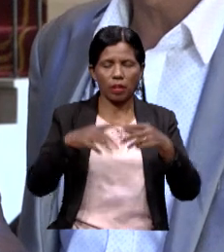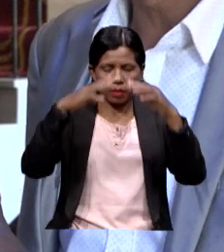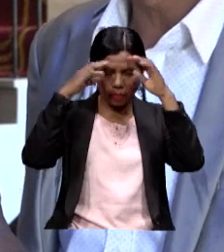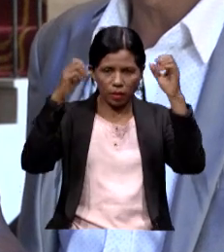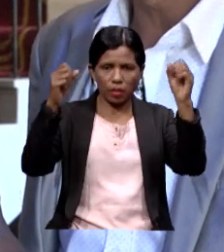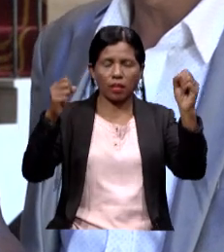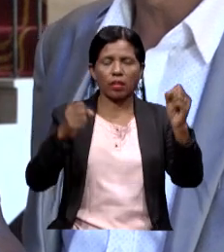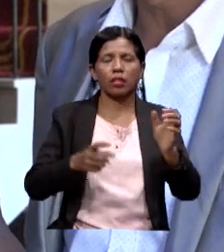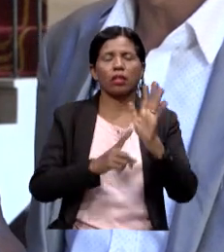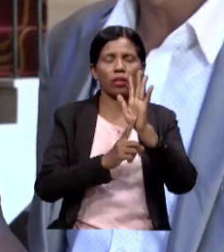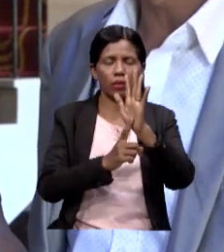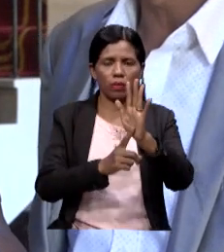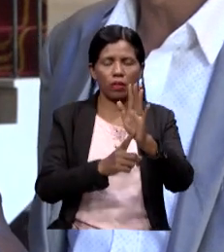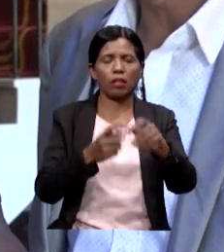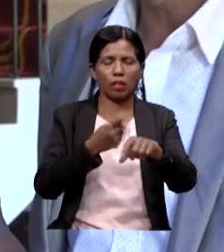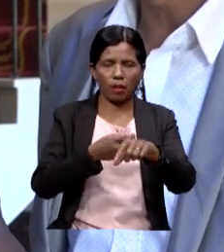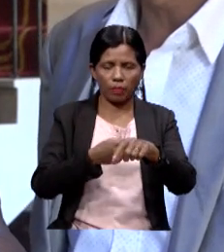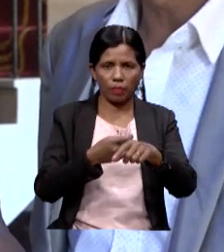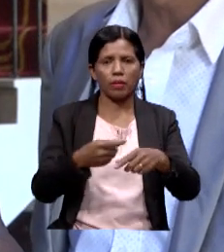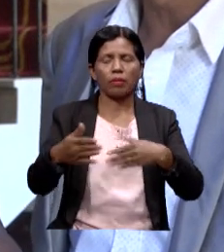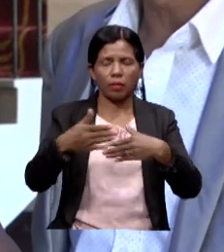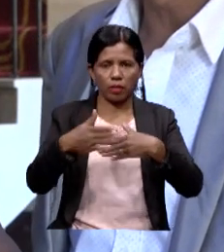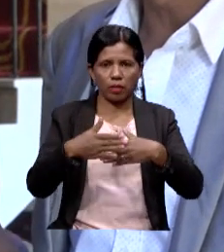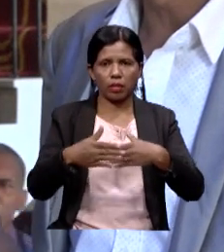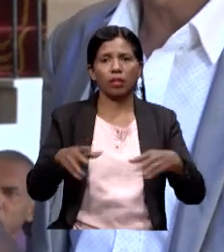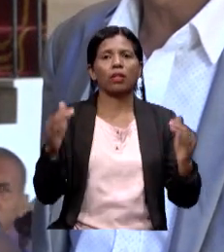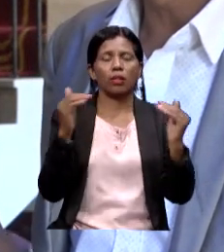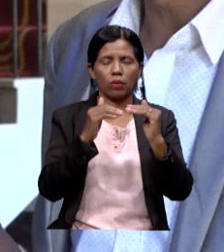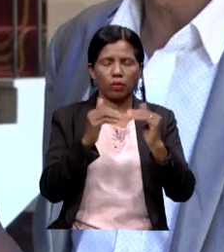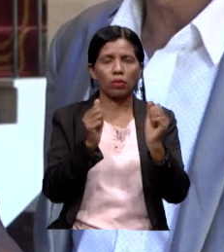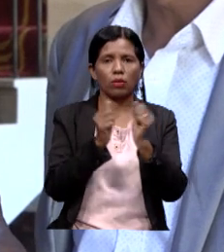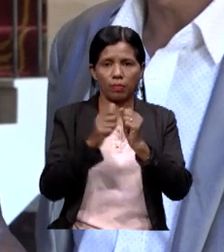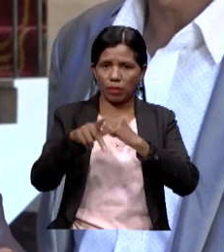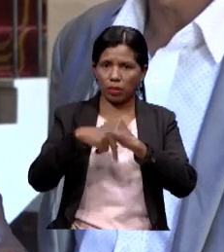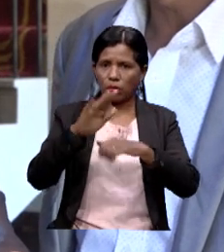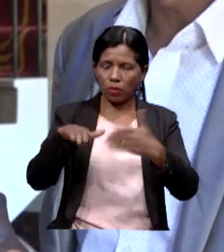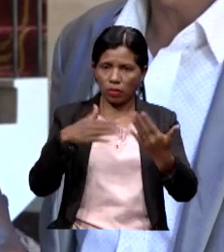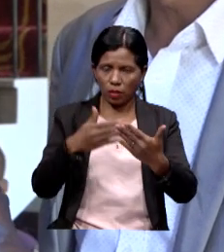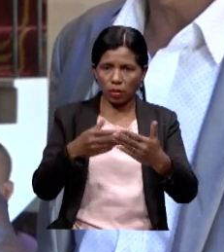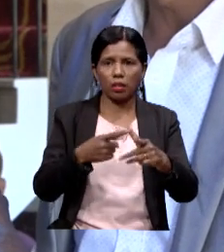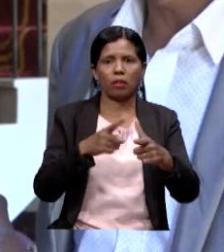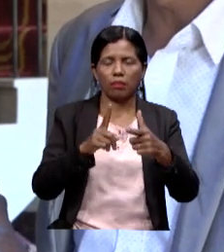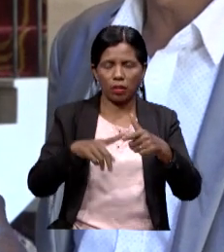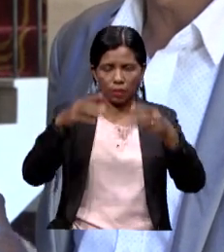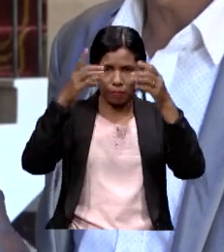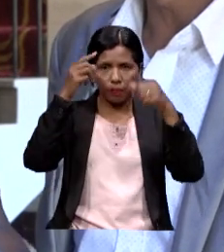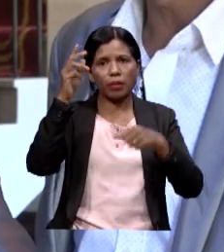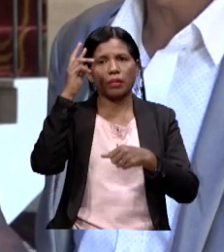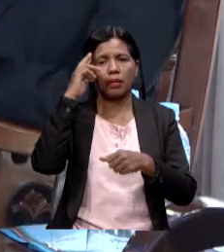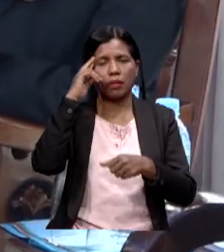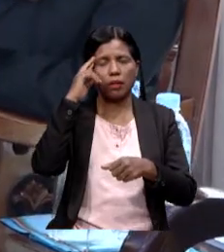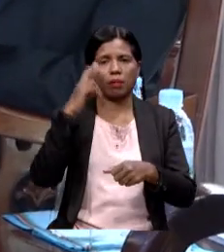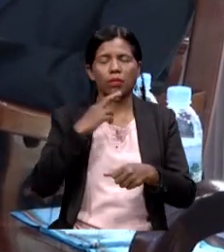da consultação com partidos políticos todos, mas o presidente se for ter decisão. Deve que a tua confirma a data de eleição